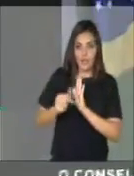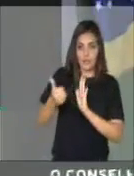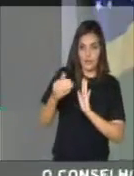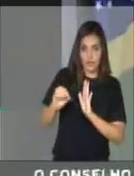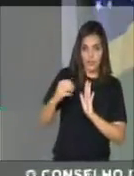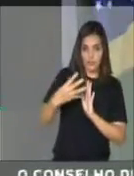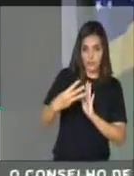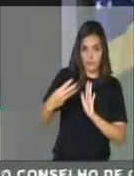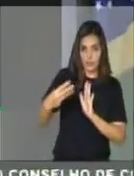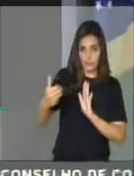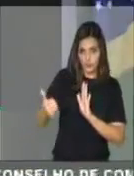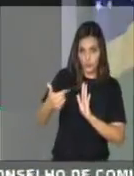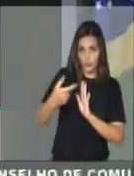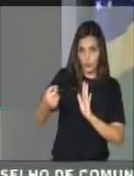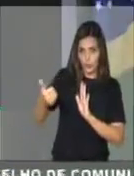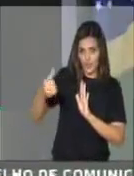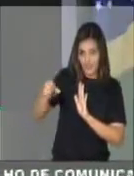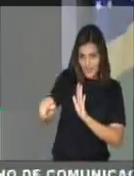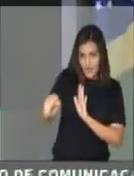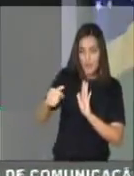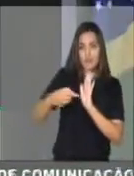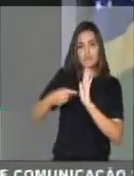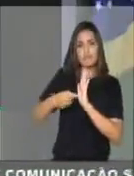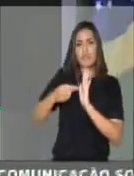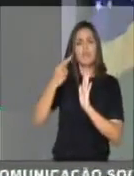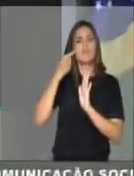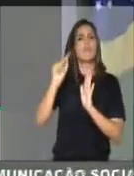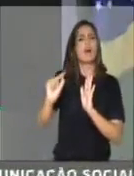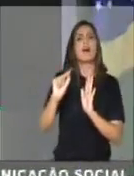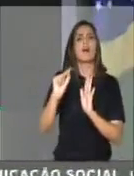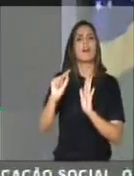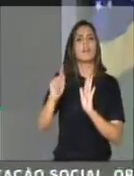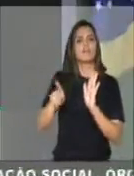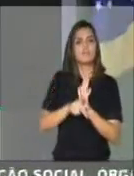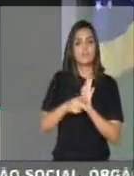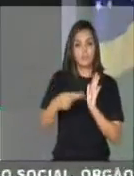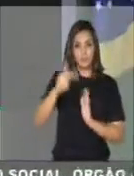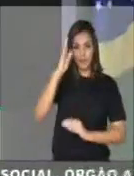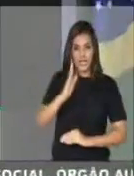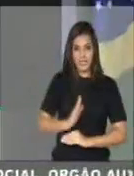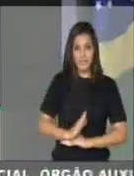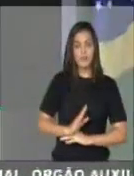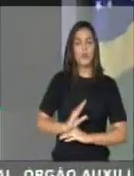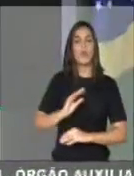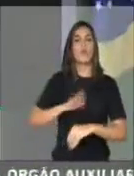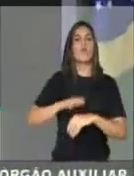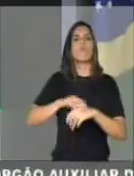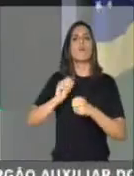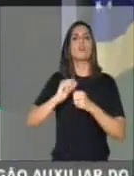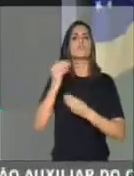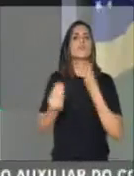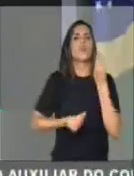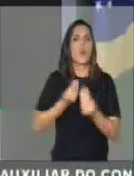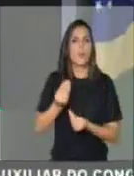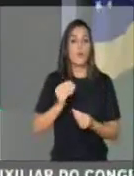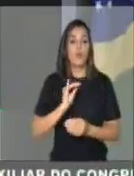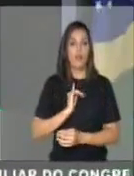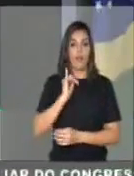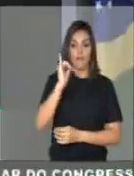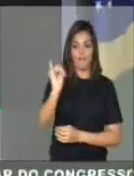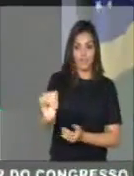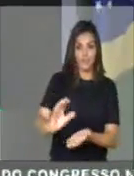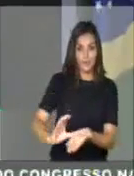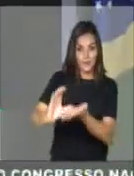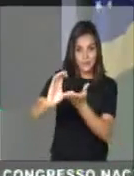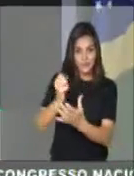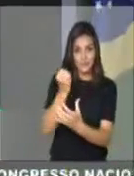número 10431 de 2018 para as designações nacionais dirigidas, respectivamente, ao Conselho de Segurança